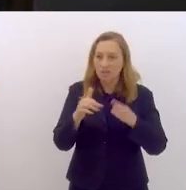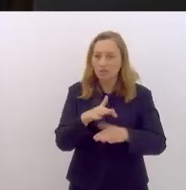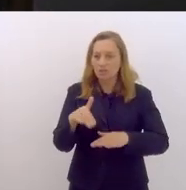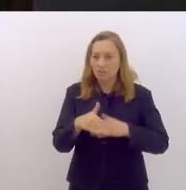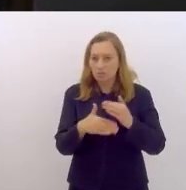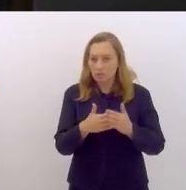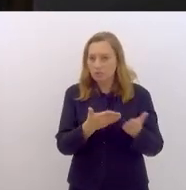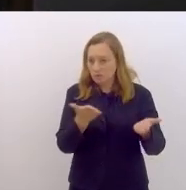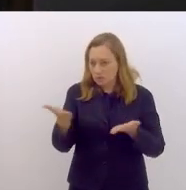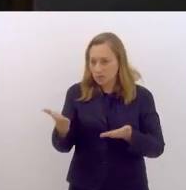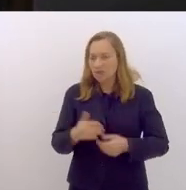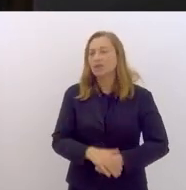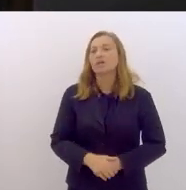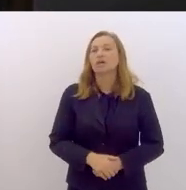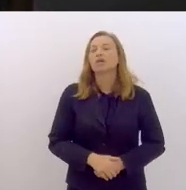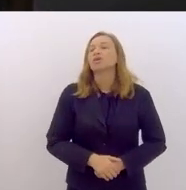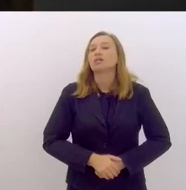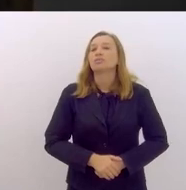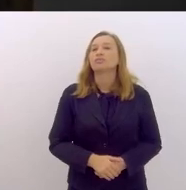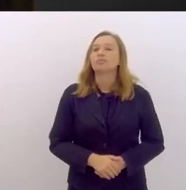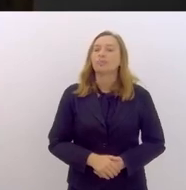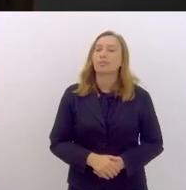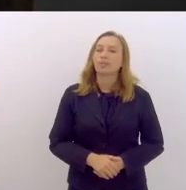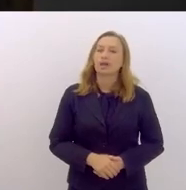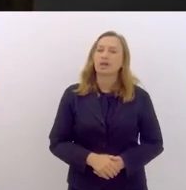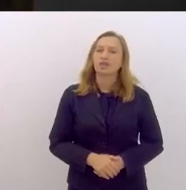por gentileza. Abstenção.